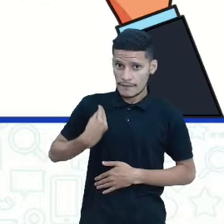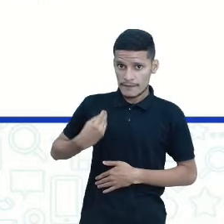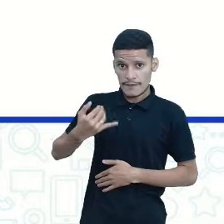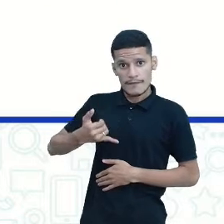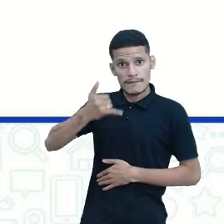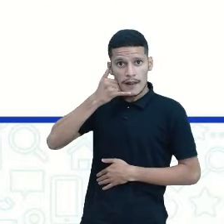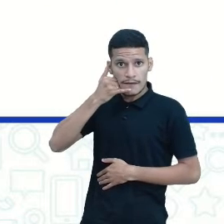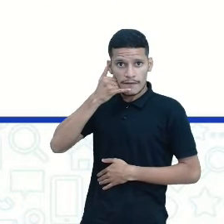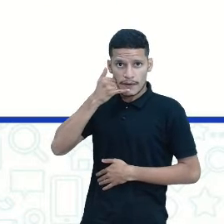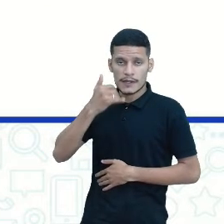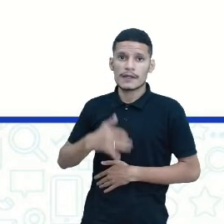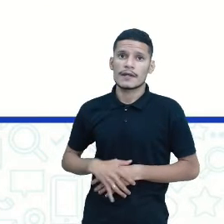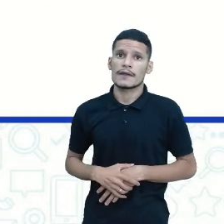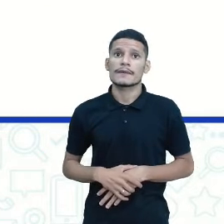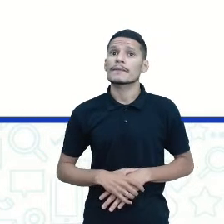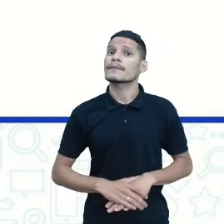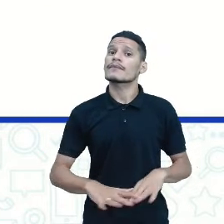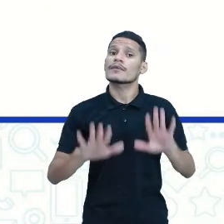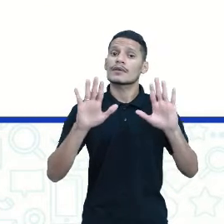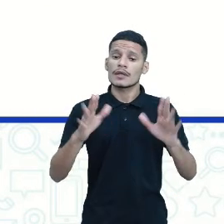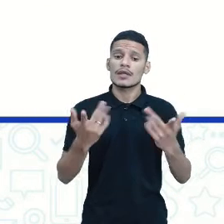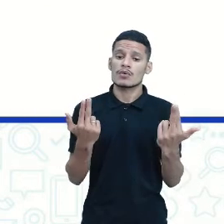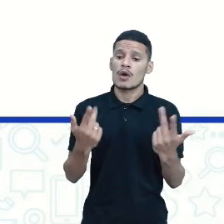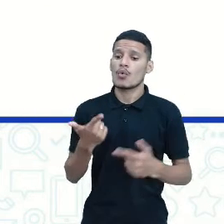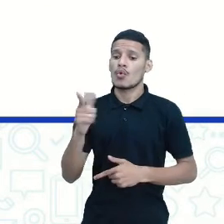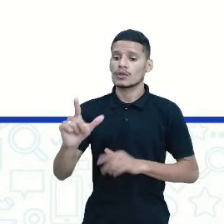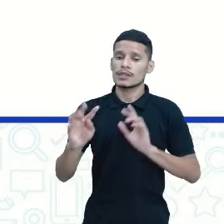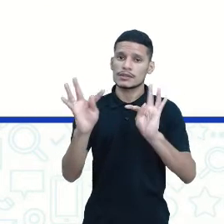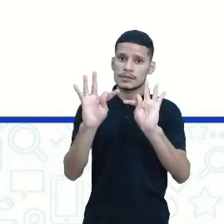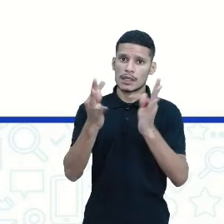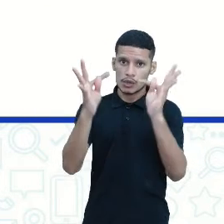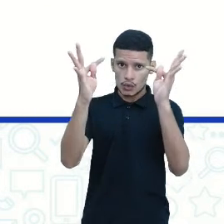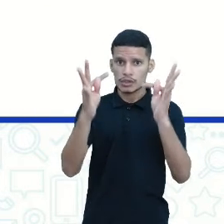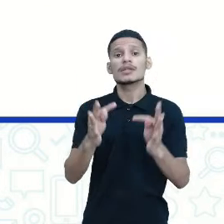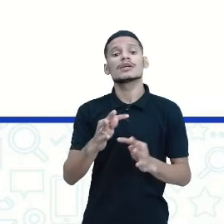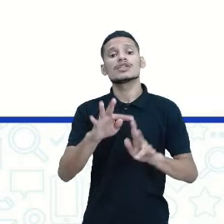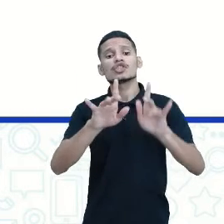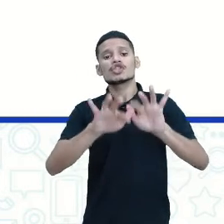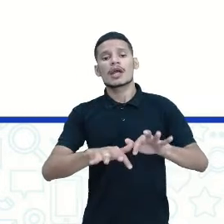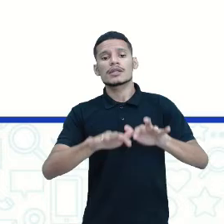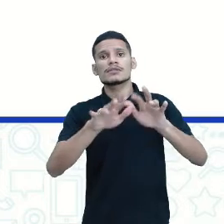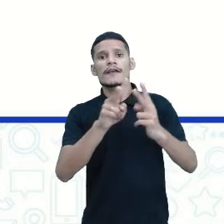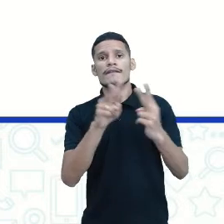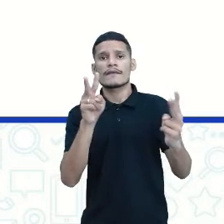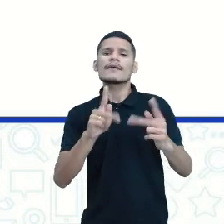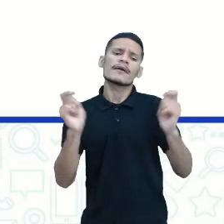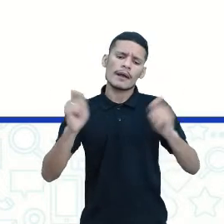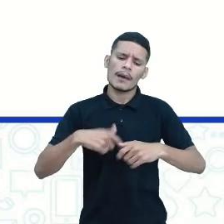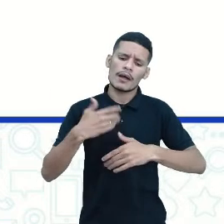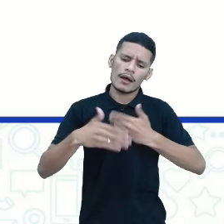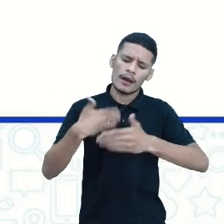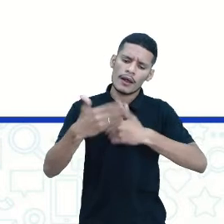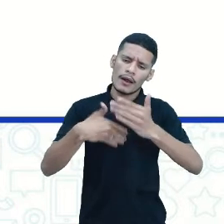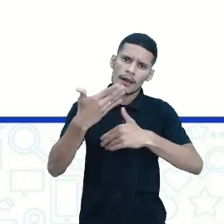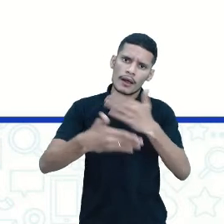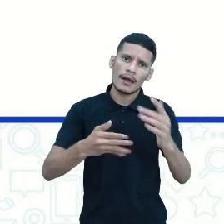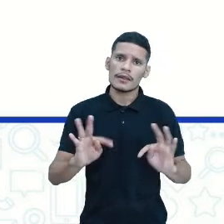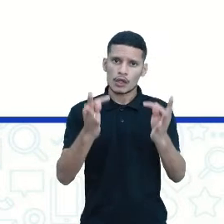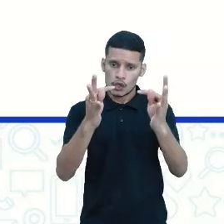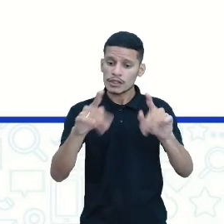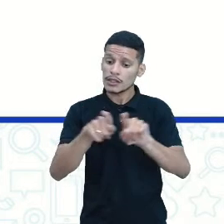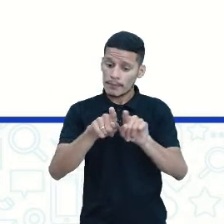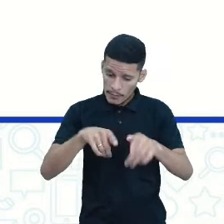telefone. Assim como em qualquer outra tecnologia, o chat online também foi se aprimorando com o avanço